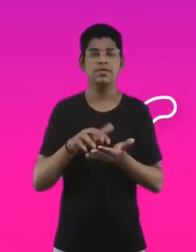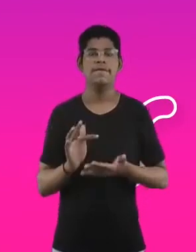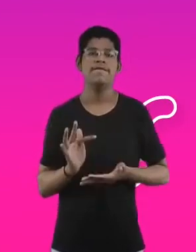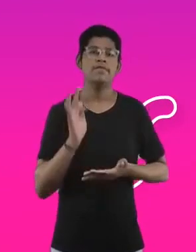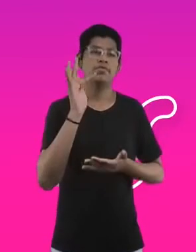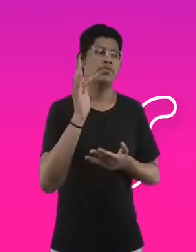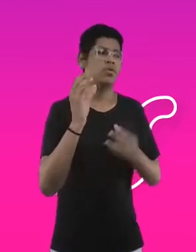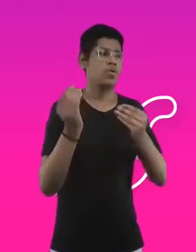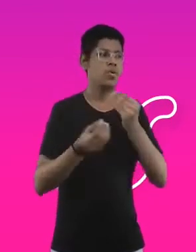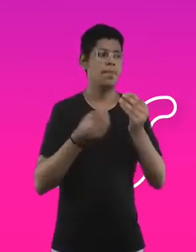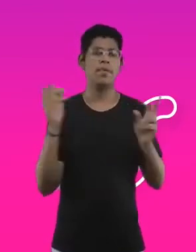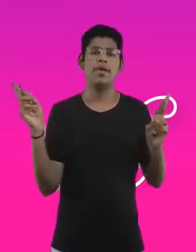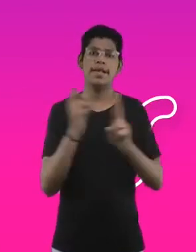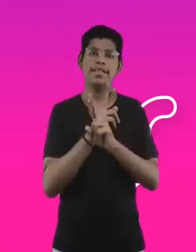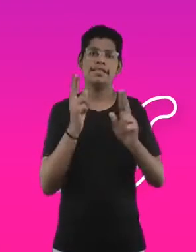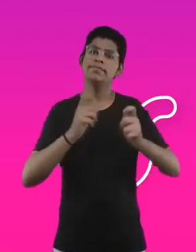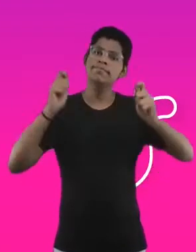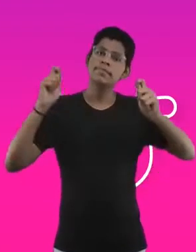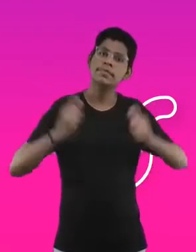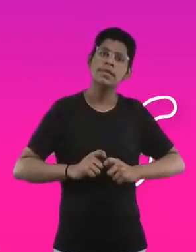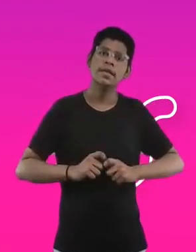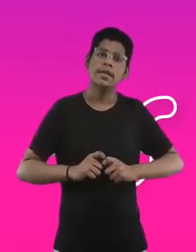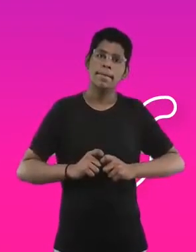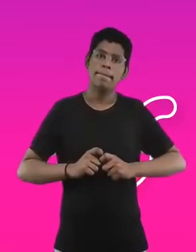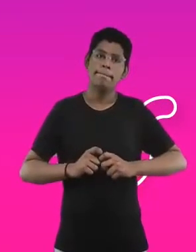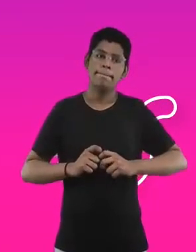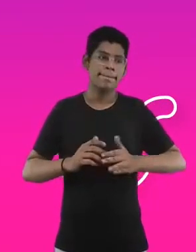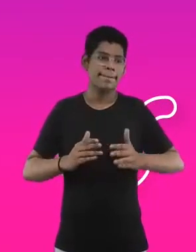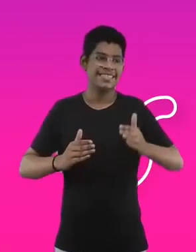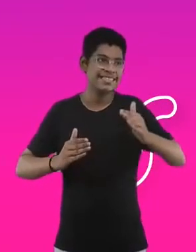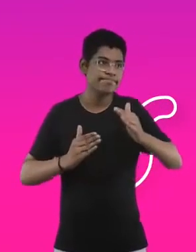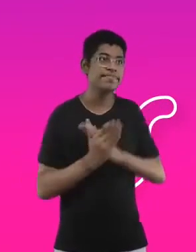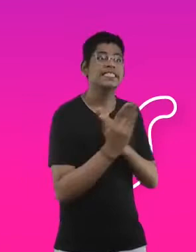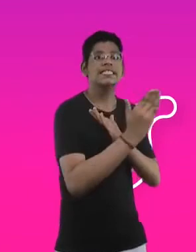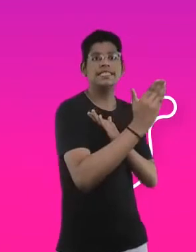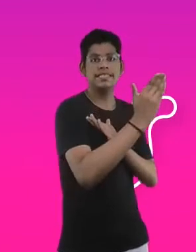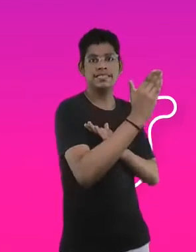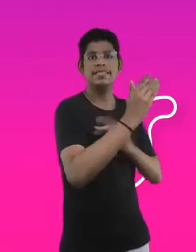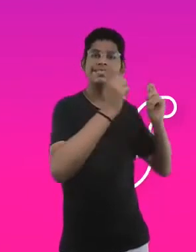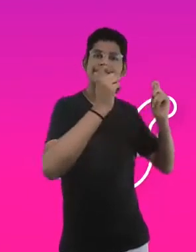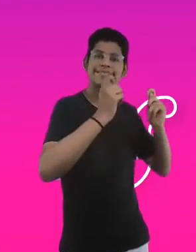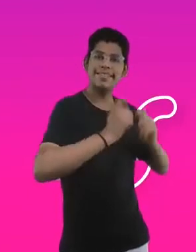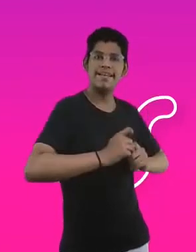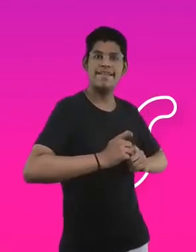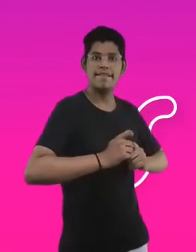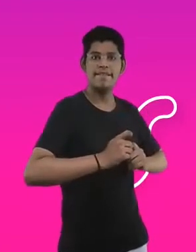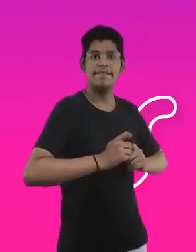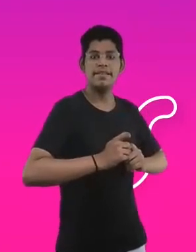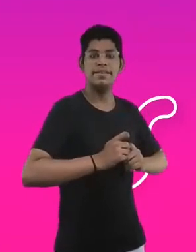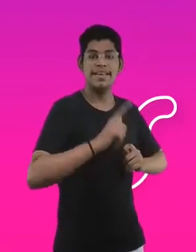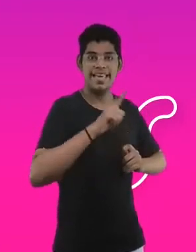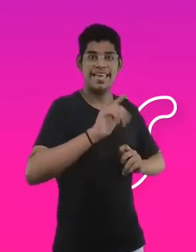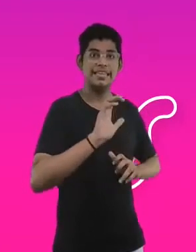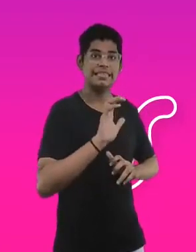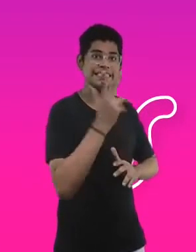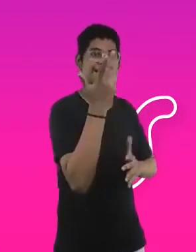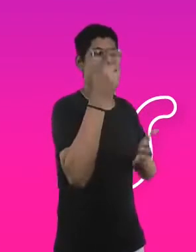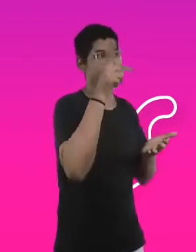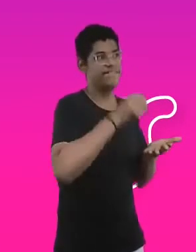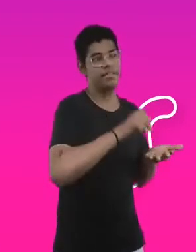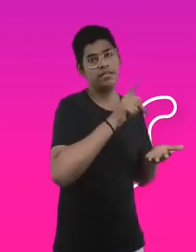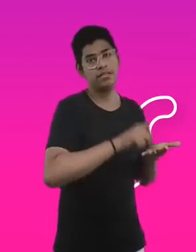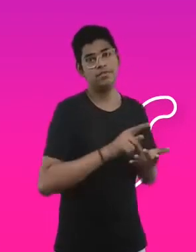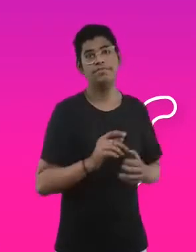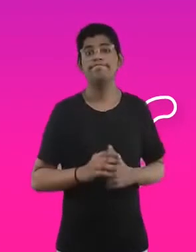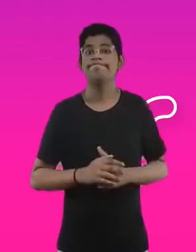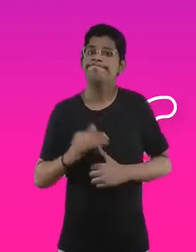de possibilidade que ultrapassa a ideia de possível e chega numa dimensionalidade de realidade. Então, é muito importante